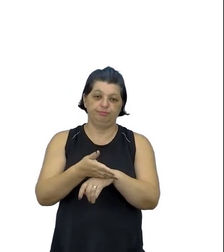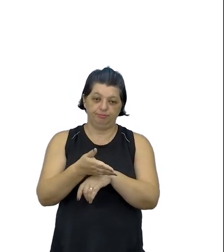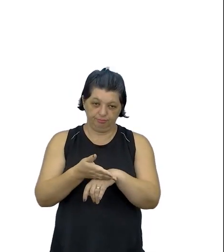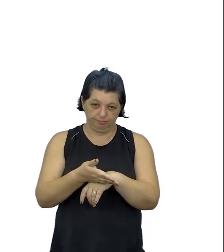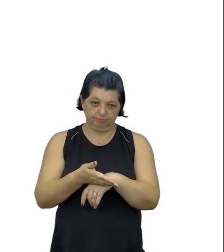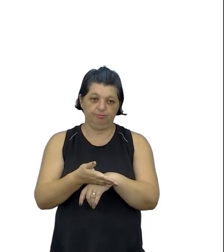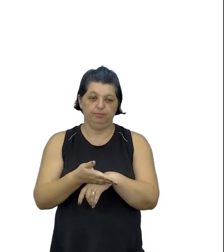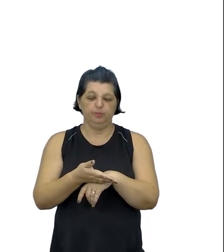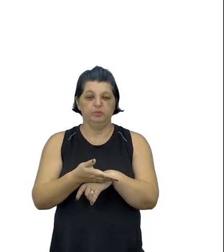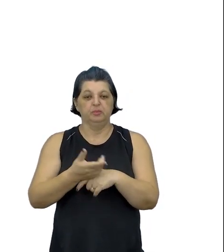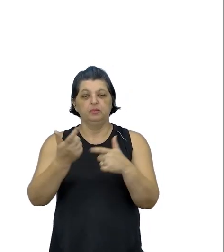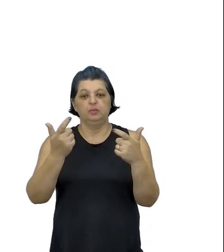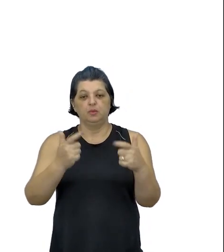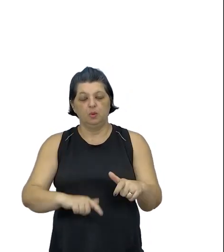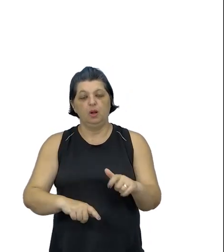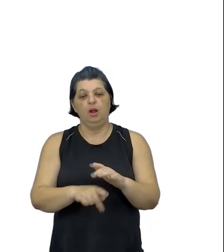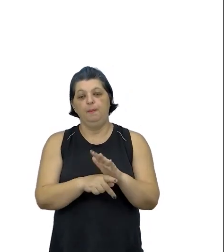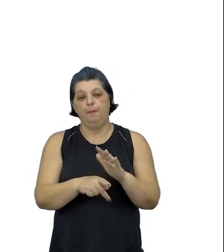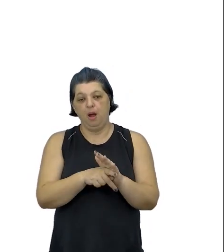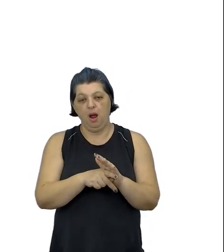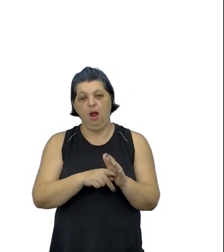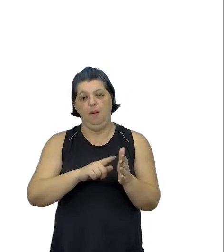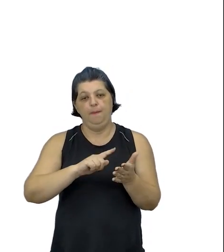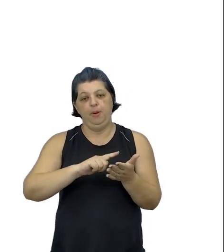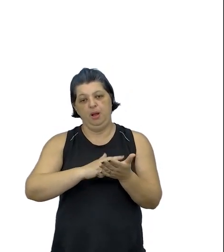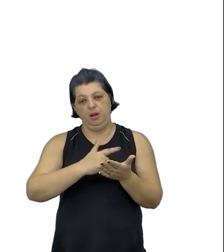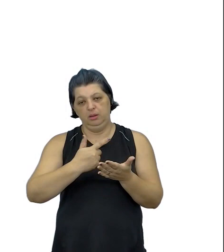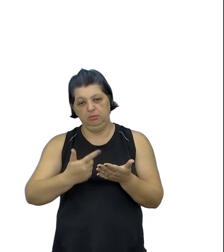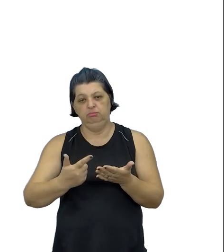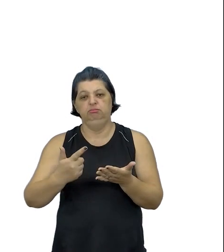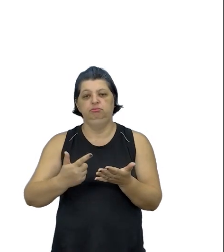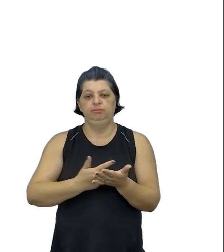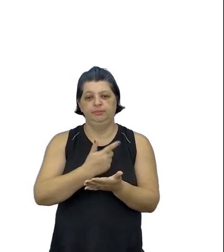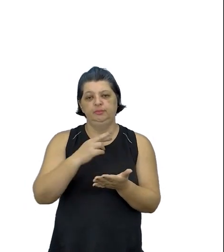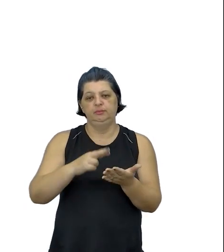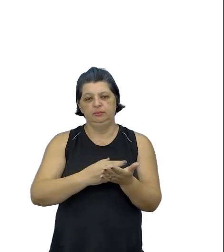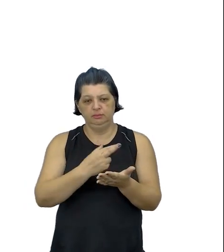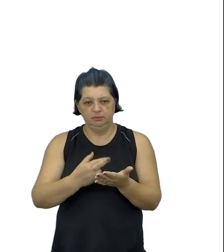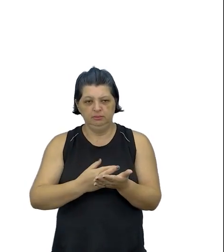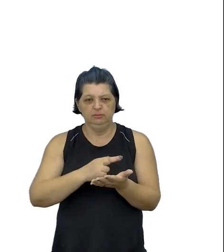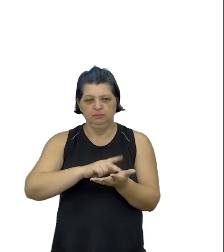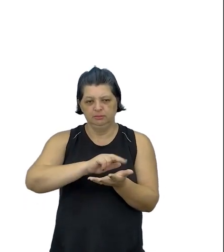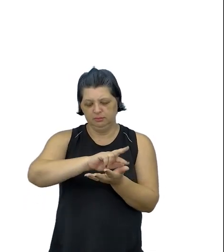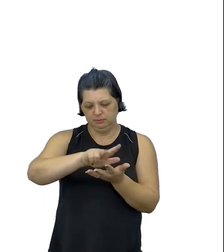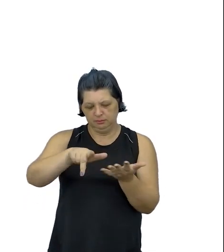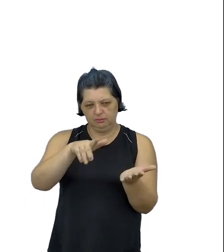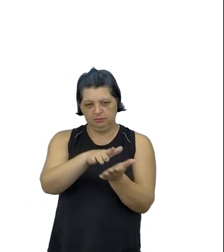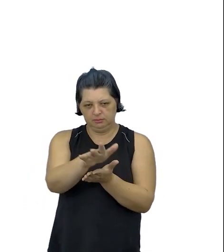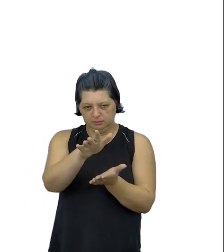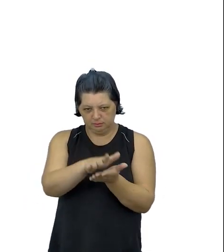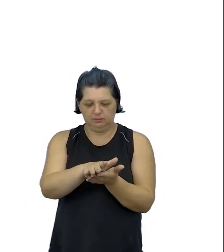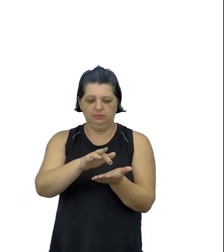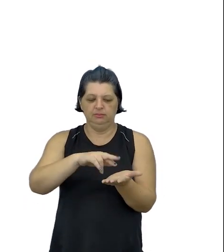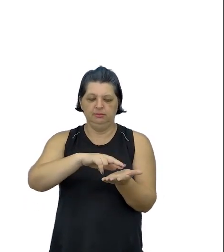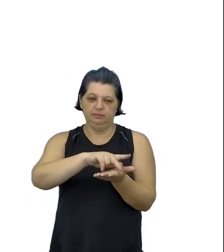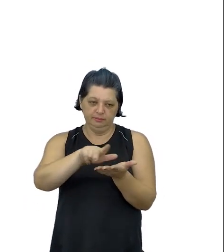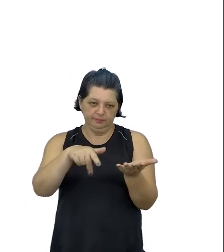impressas confiáveis, né? Então, os livros, os jornais, as revistas e etc., para eles poderem realizar as